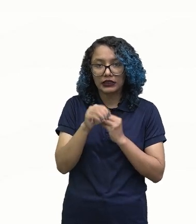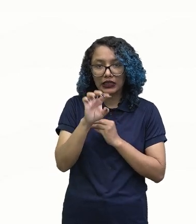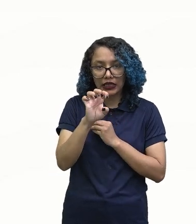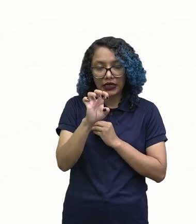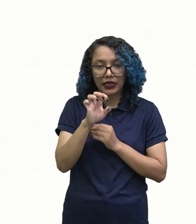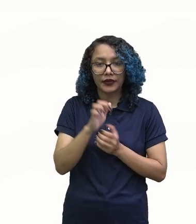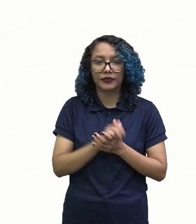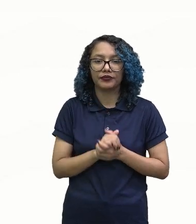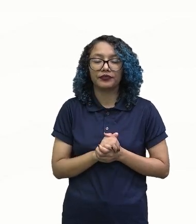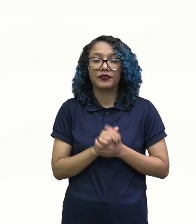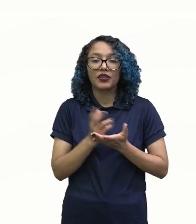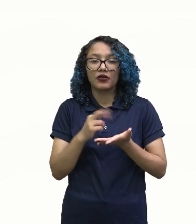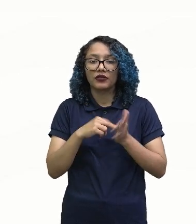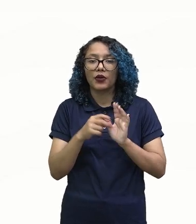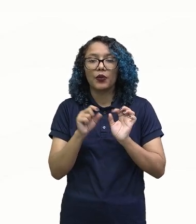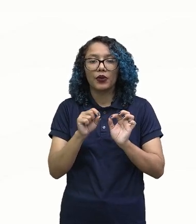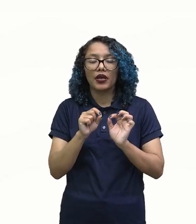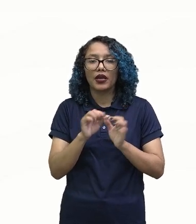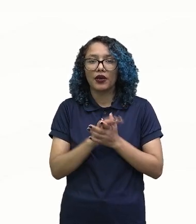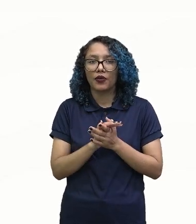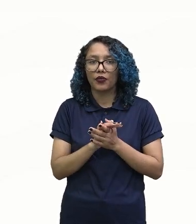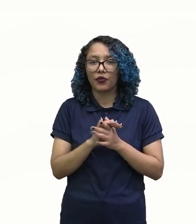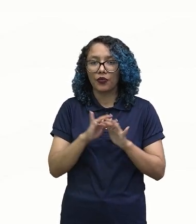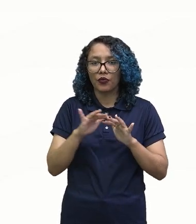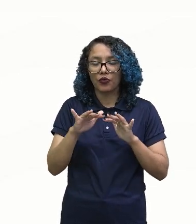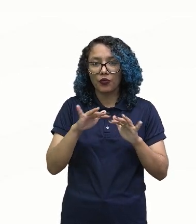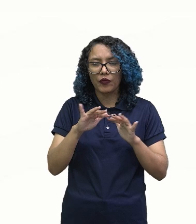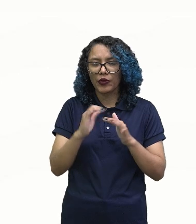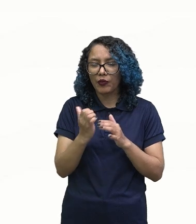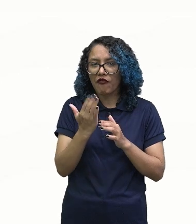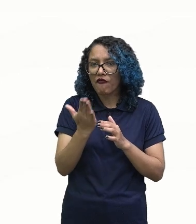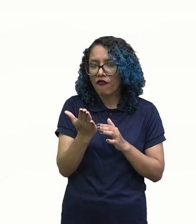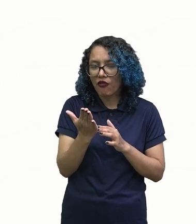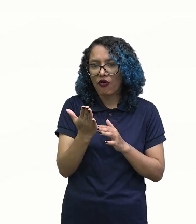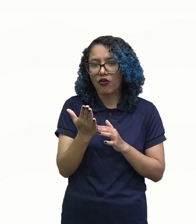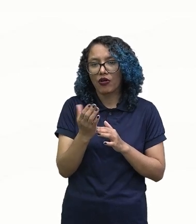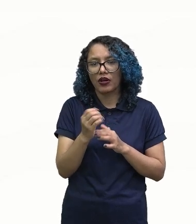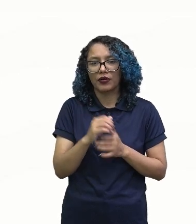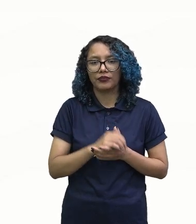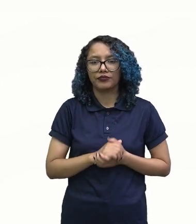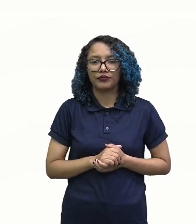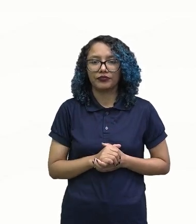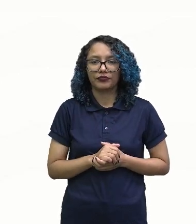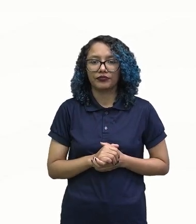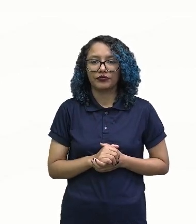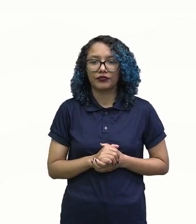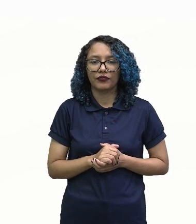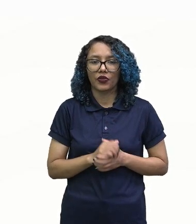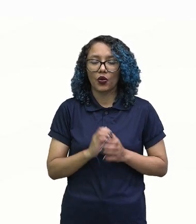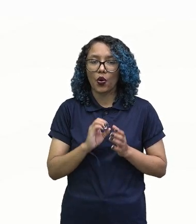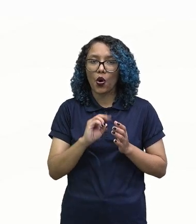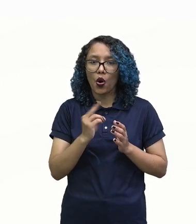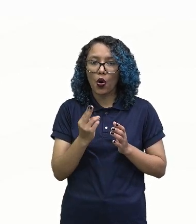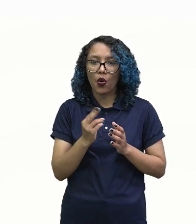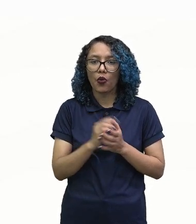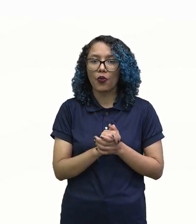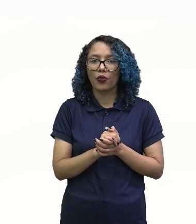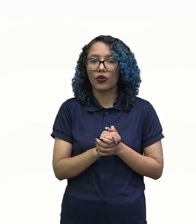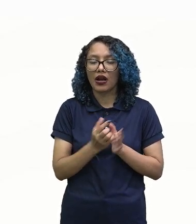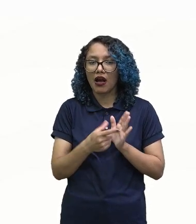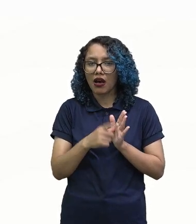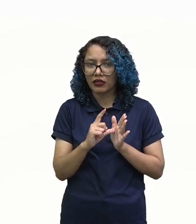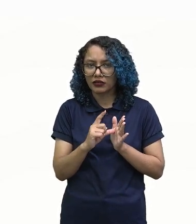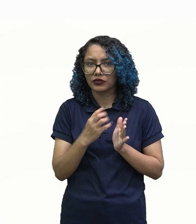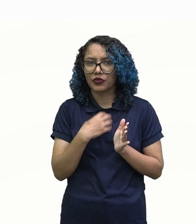Ok? Então, significa o quê? Movimento para fora ou algo anterior, estado anterior. Aí